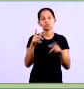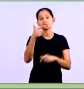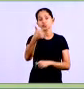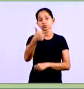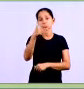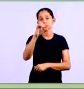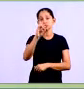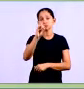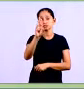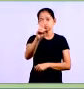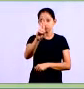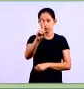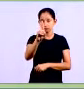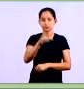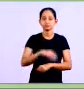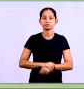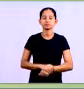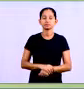R$200.